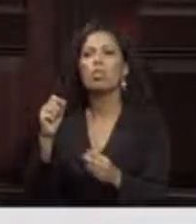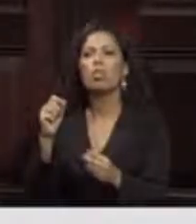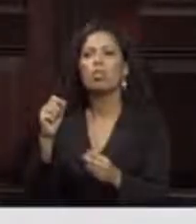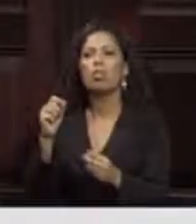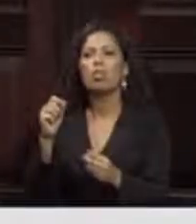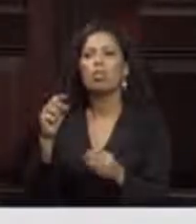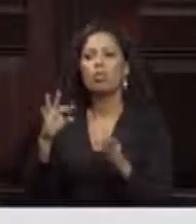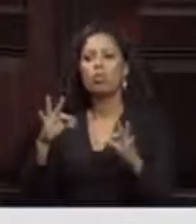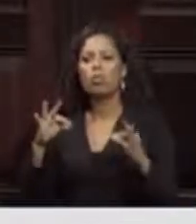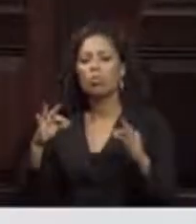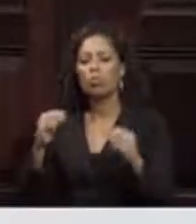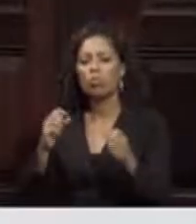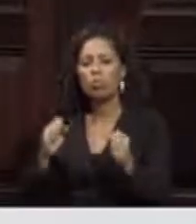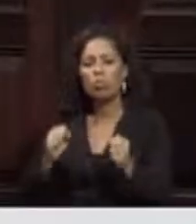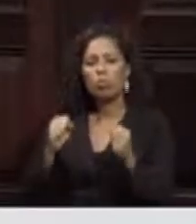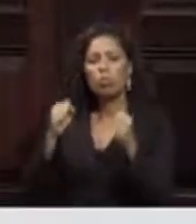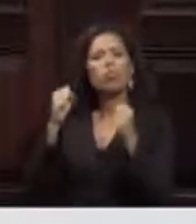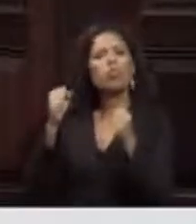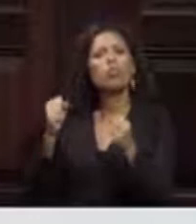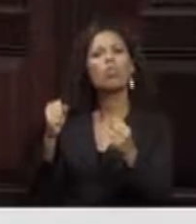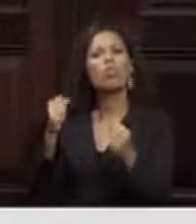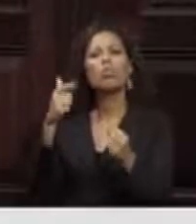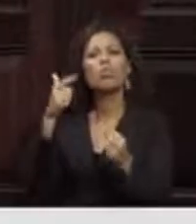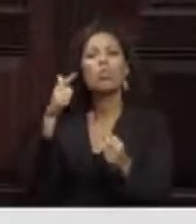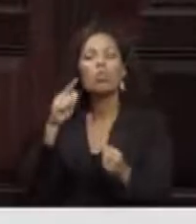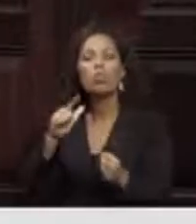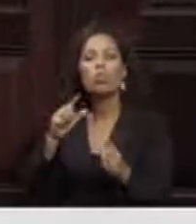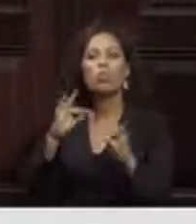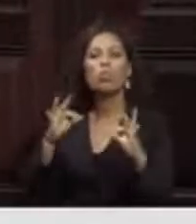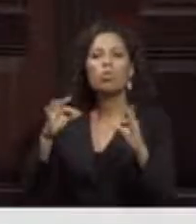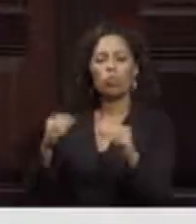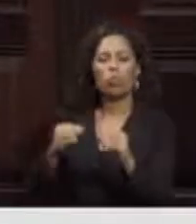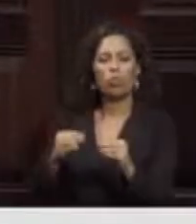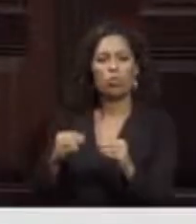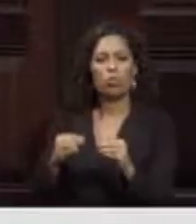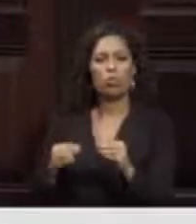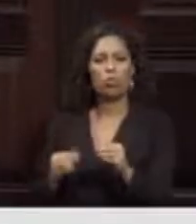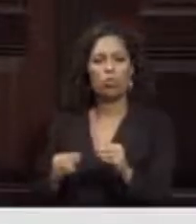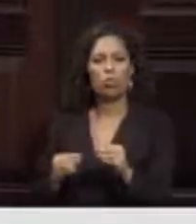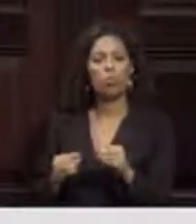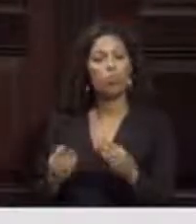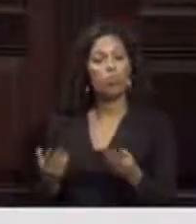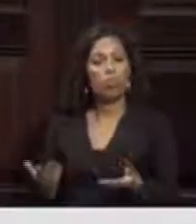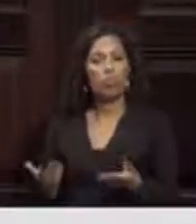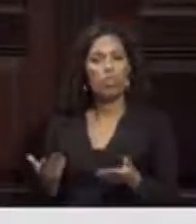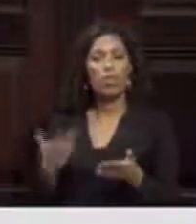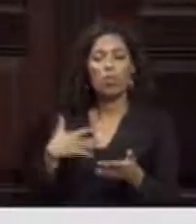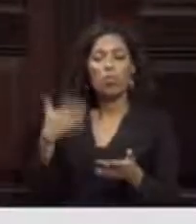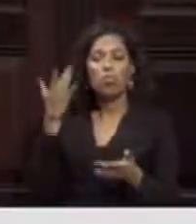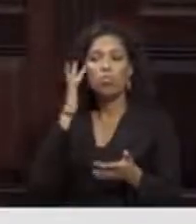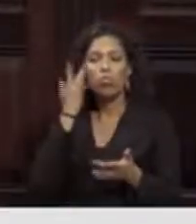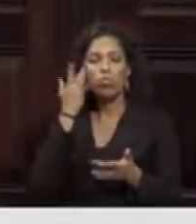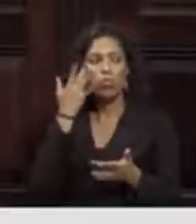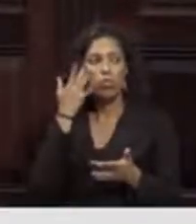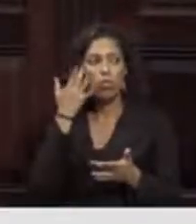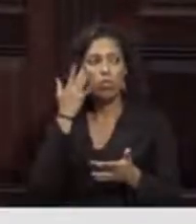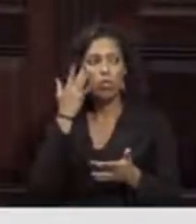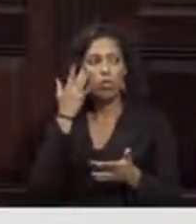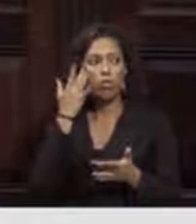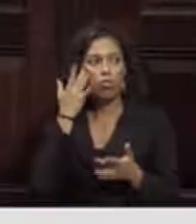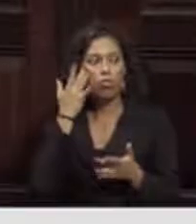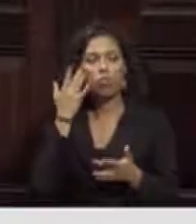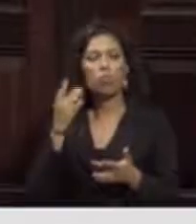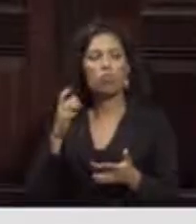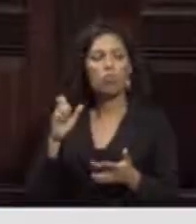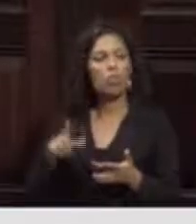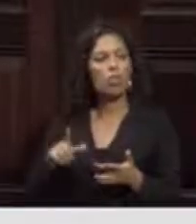participam das lutas em benefício geral da categoria. Então, eu acho que a gente constrói a